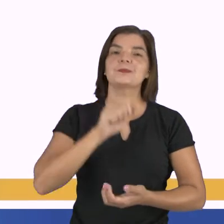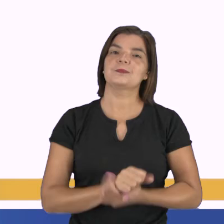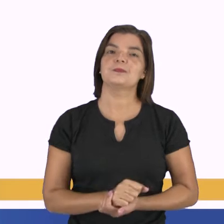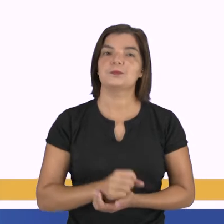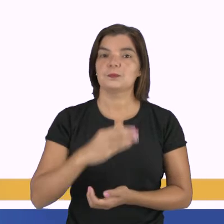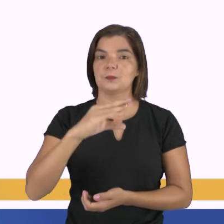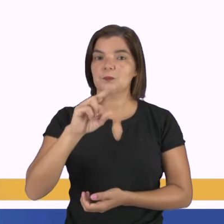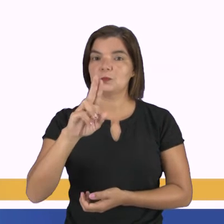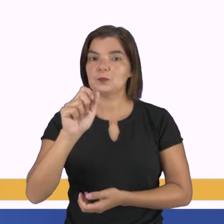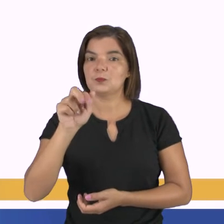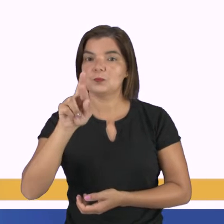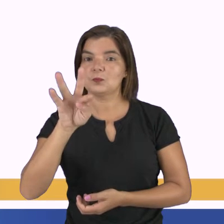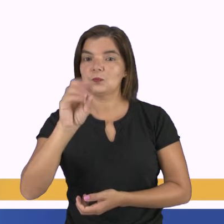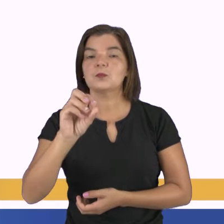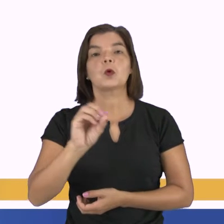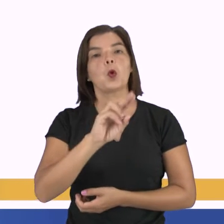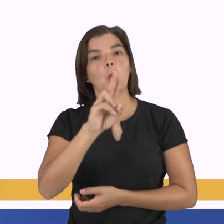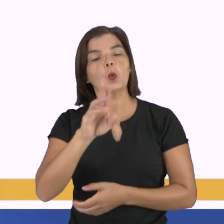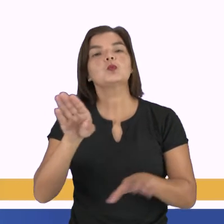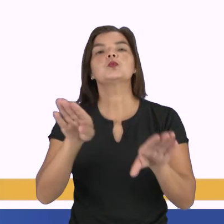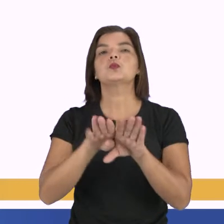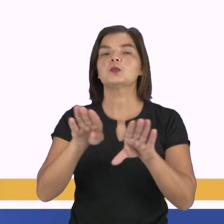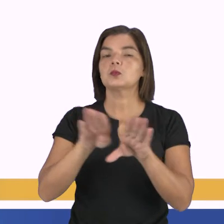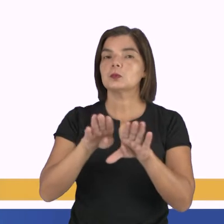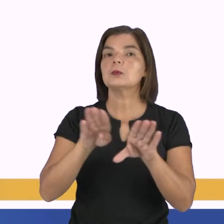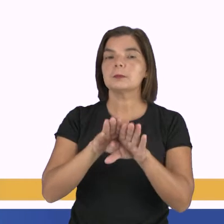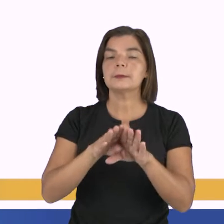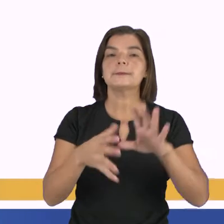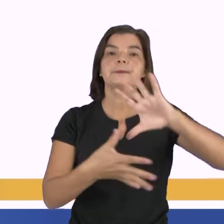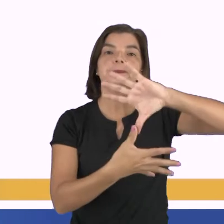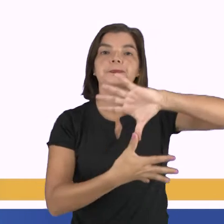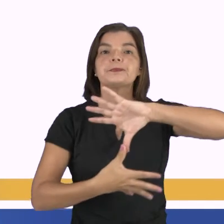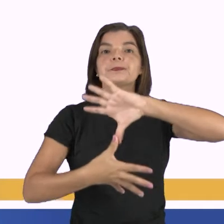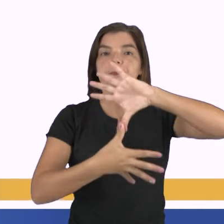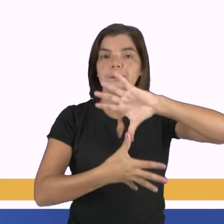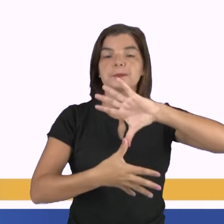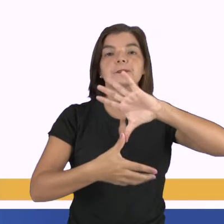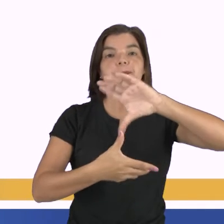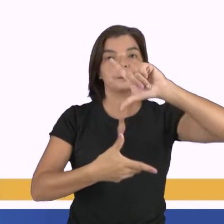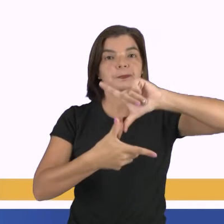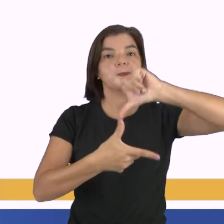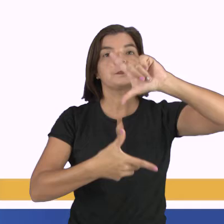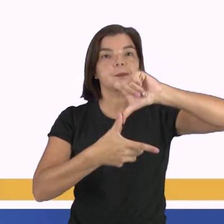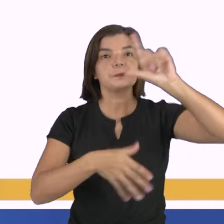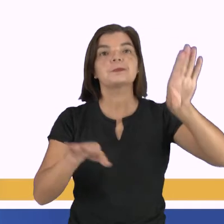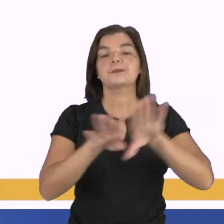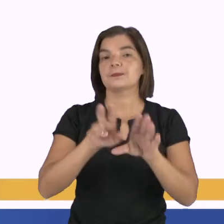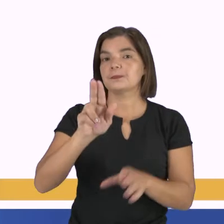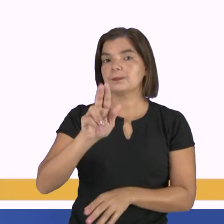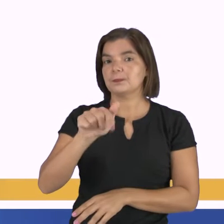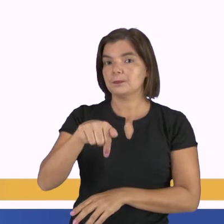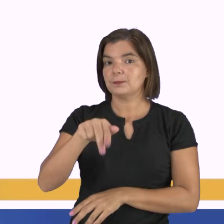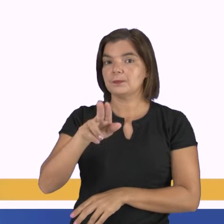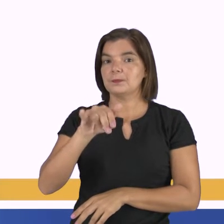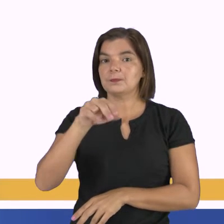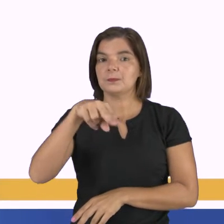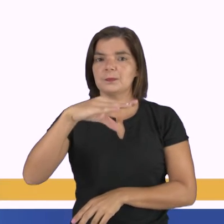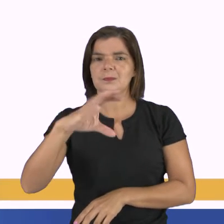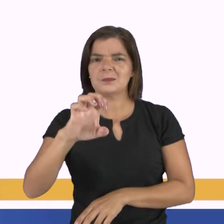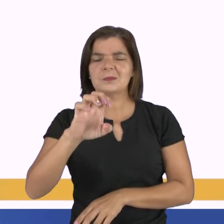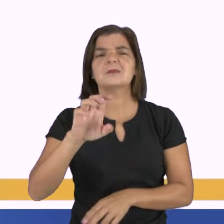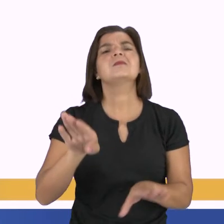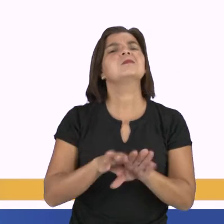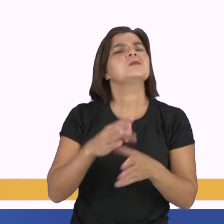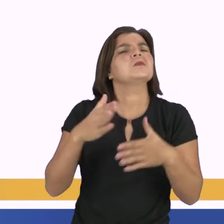7:15. Ou também é utilizado, principalmente na América Latina, o 15 normal. São las 7:15.